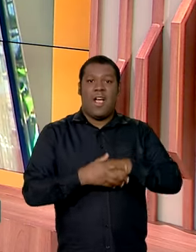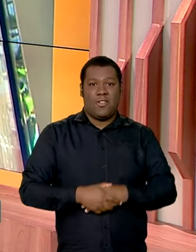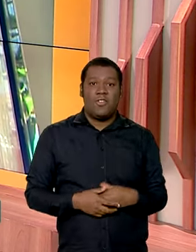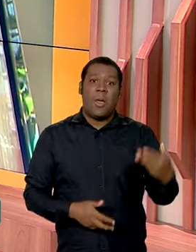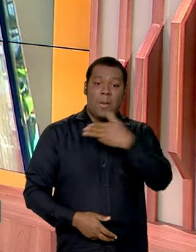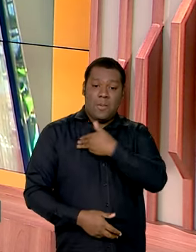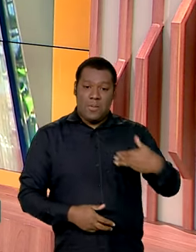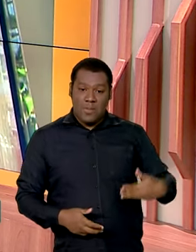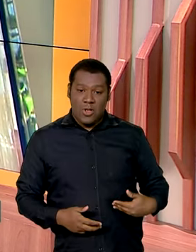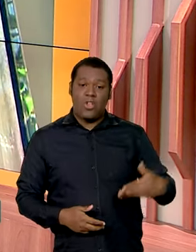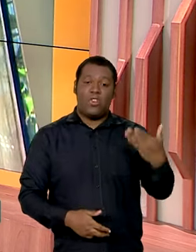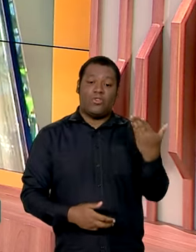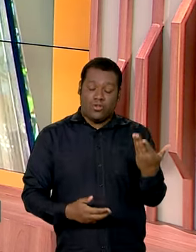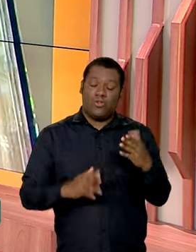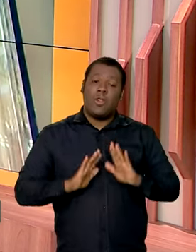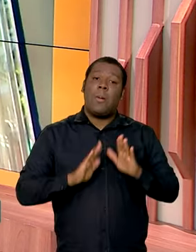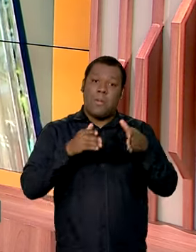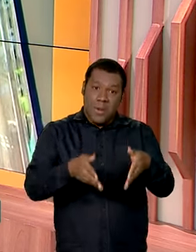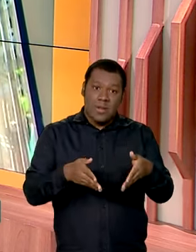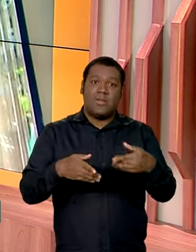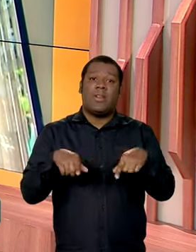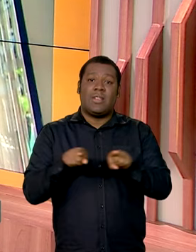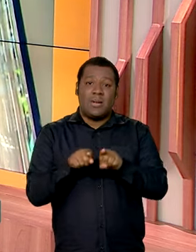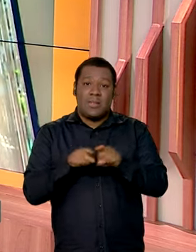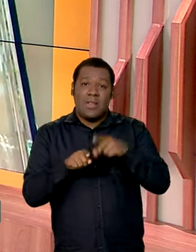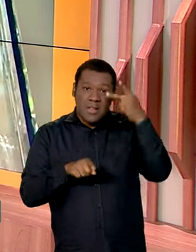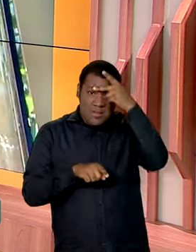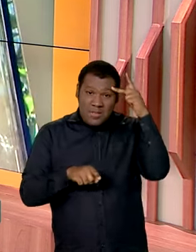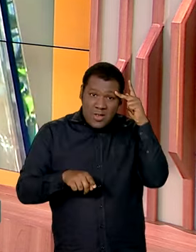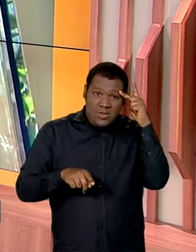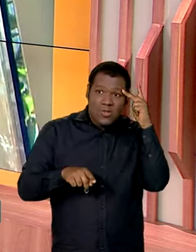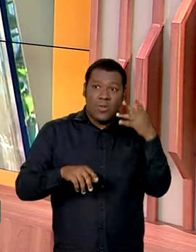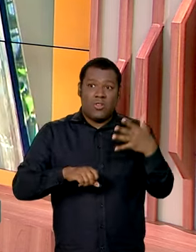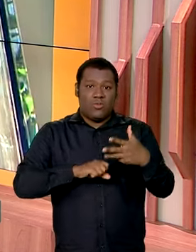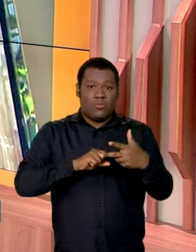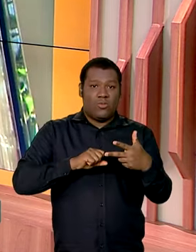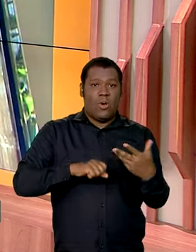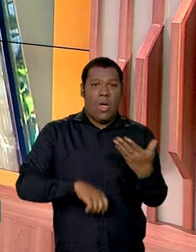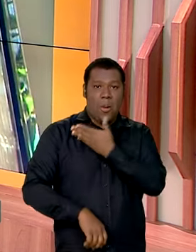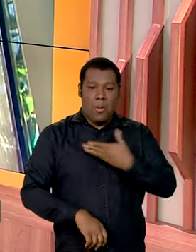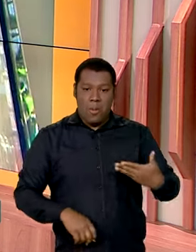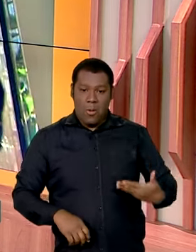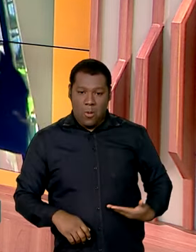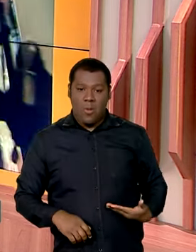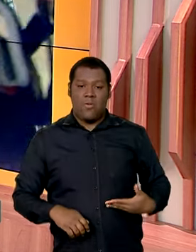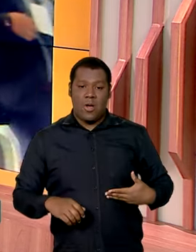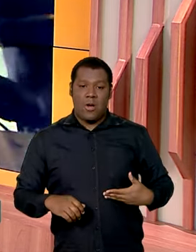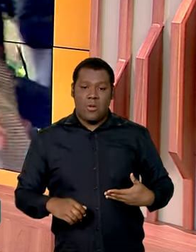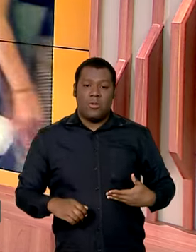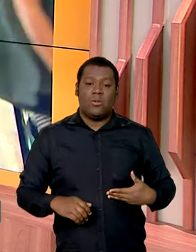diversas outras autoridades. Fala sobre esse evento, diretor, o que vocês vão discutir?